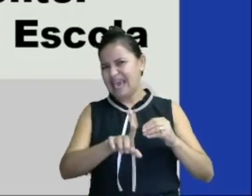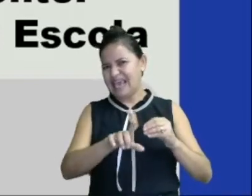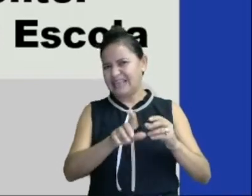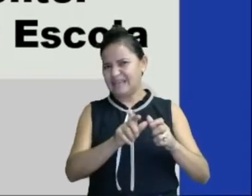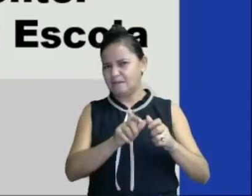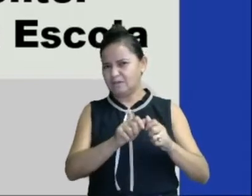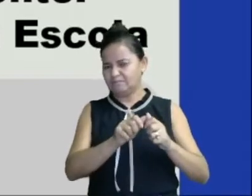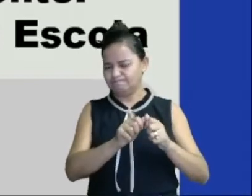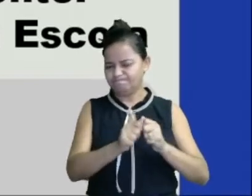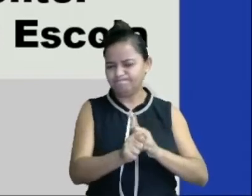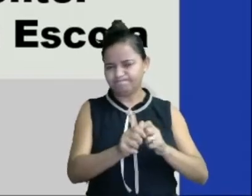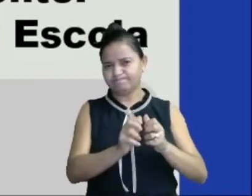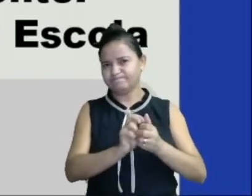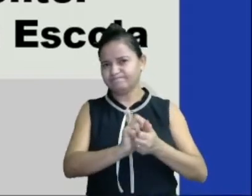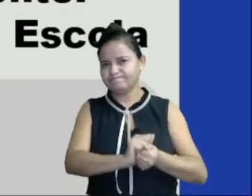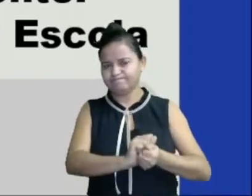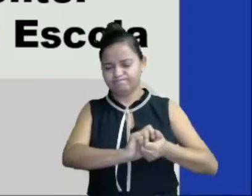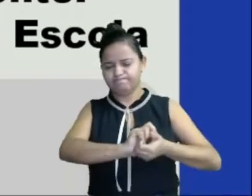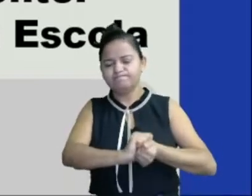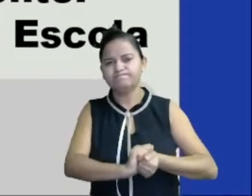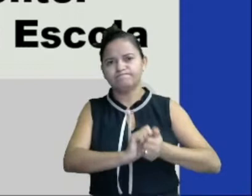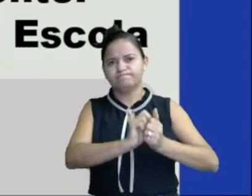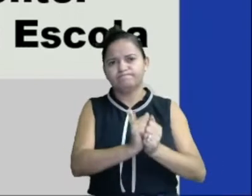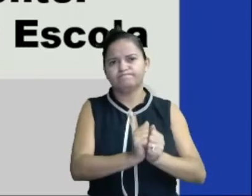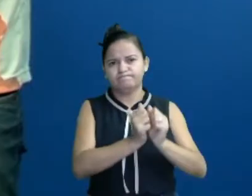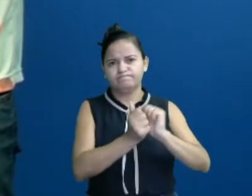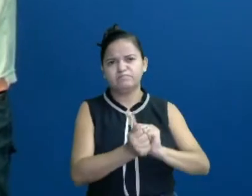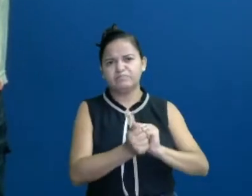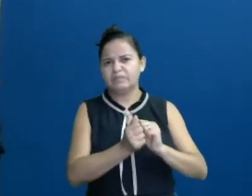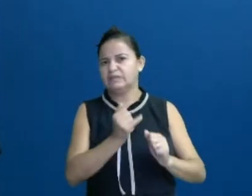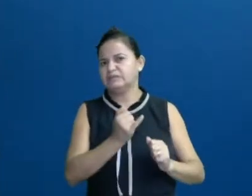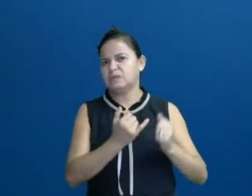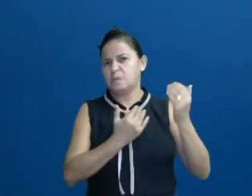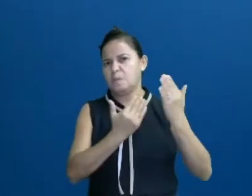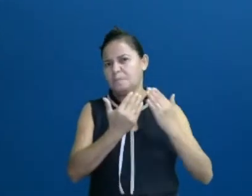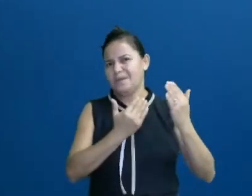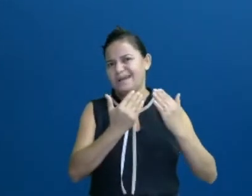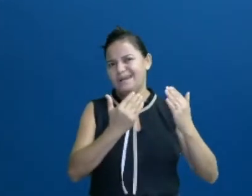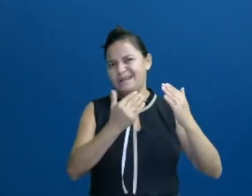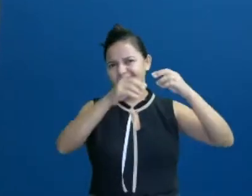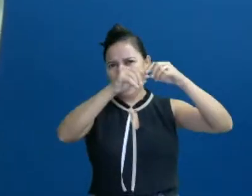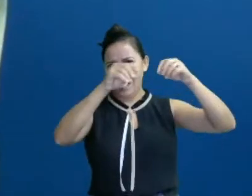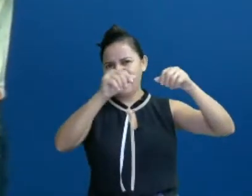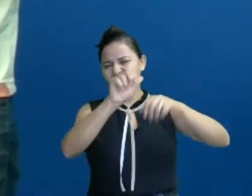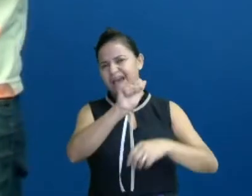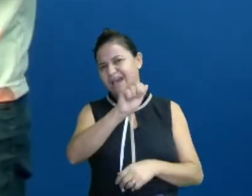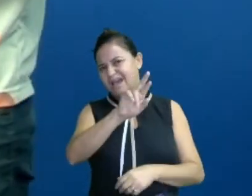aquela liga. Então, se a gente comparar com a areia, é um solo que ele é mais